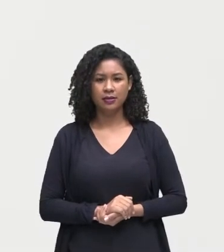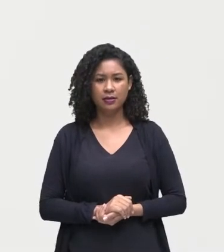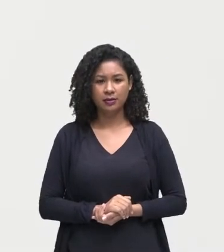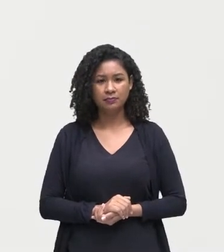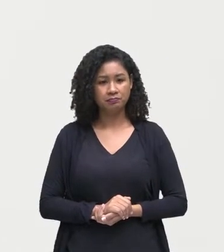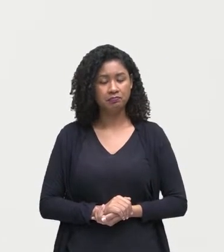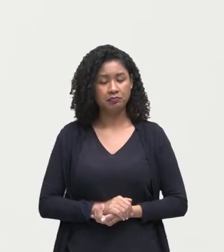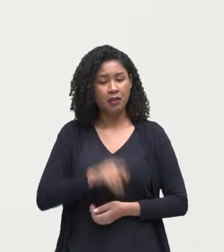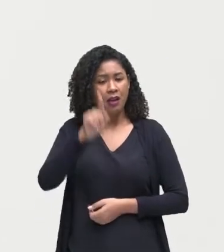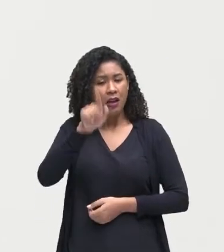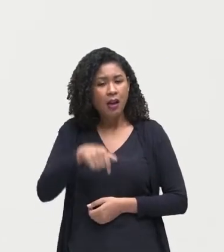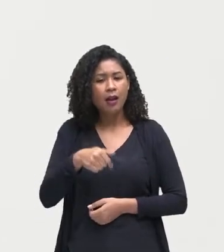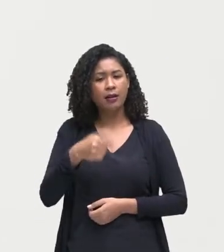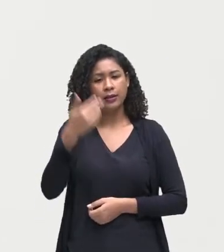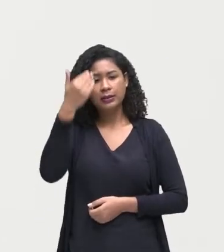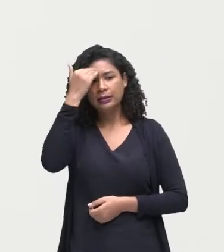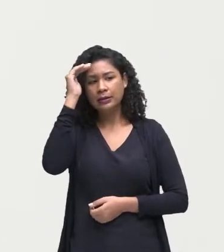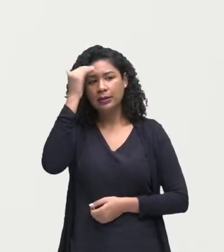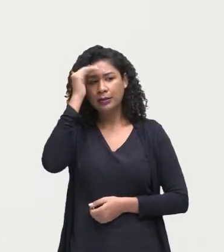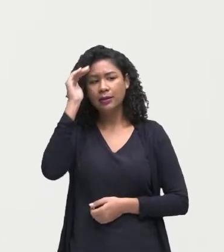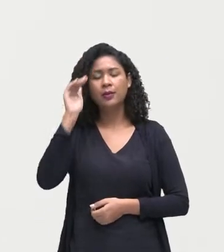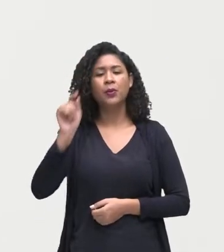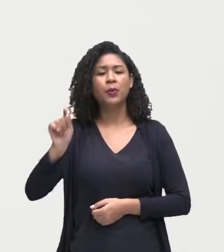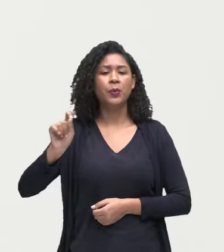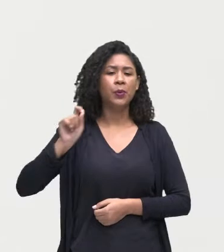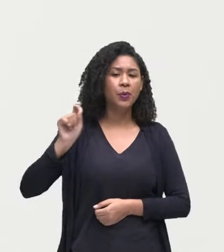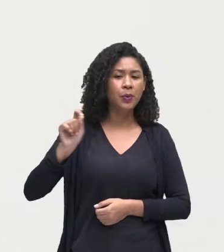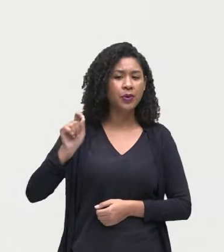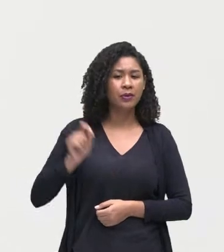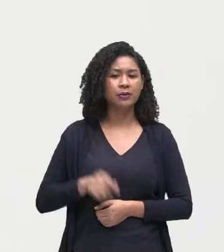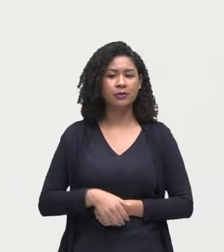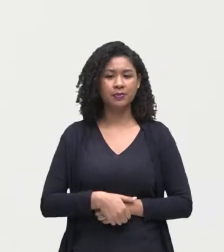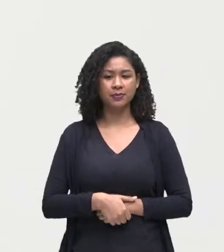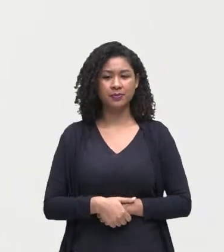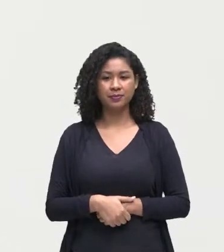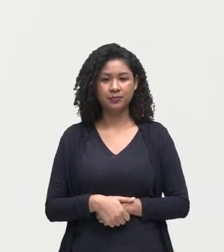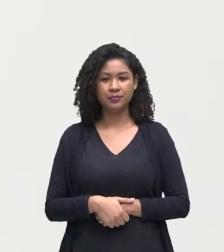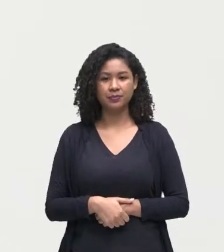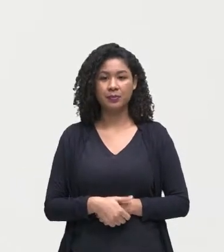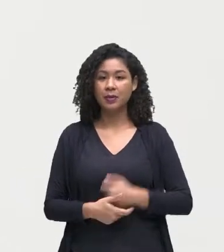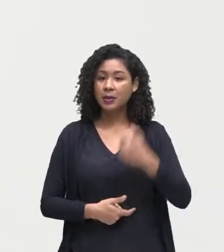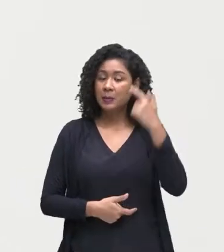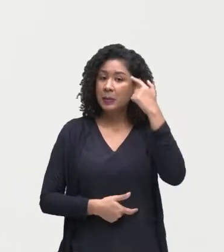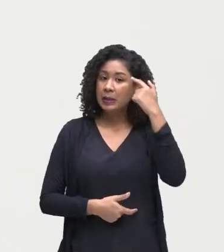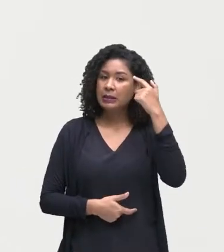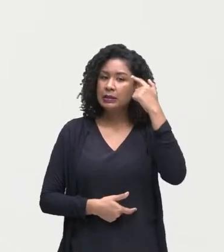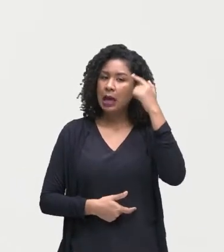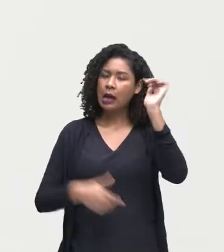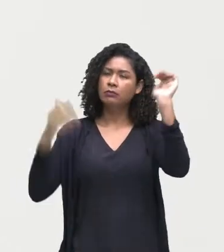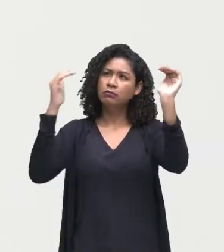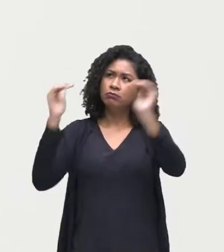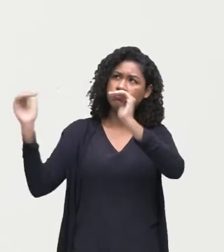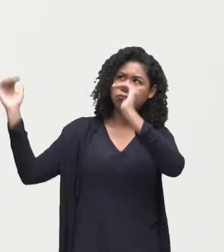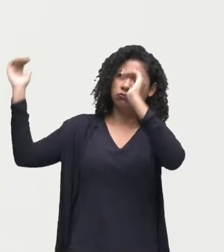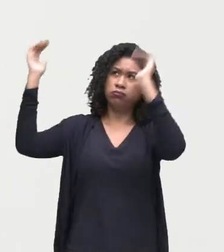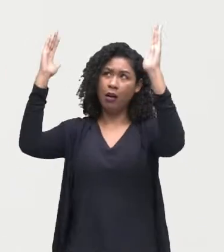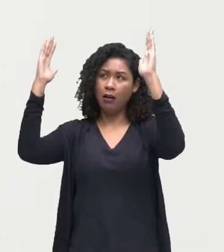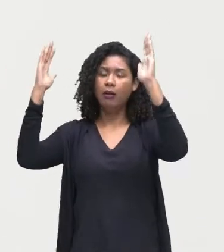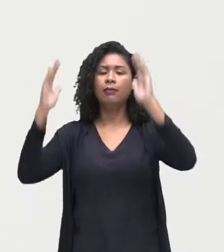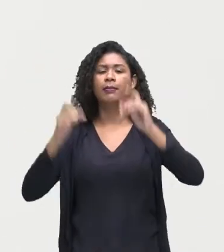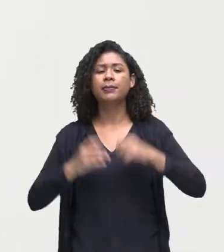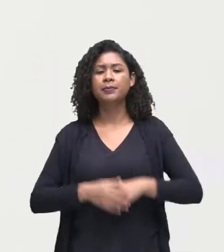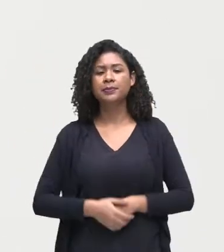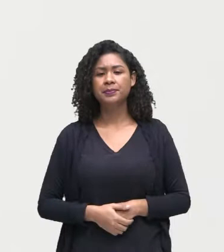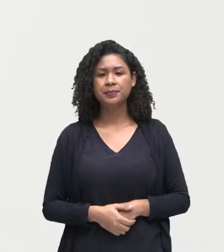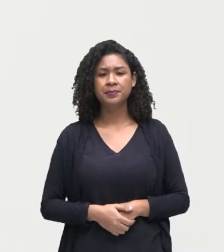vamos ter que, quando a gente para pensar em transcendência, nós temos que ver outras